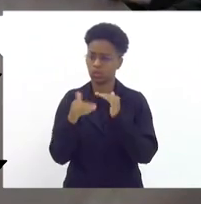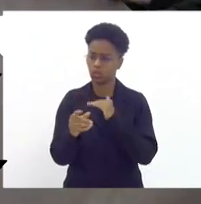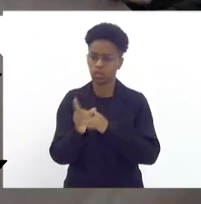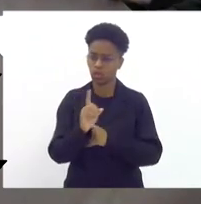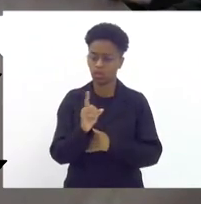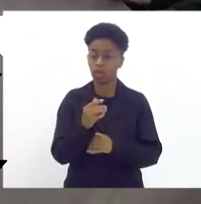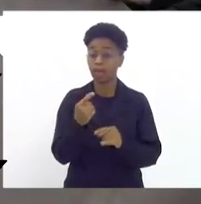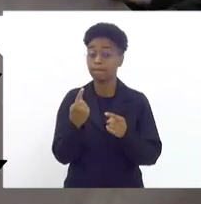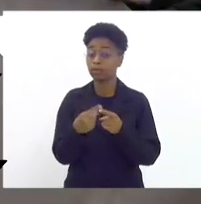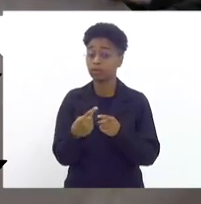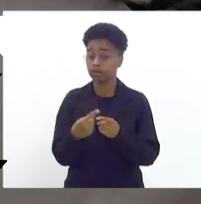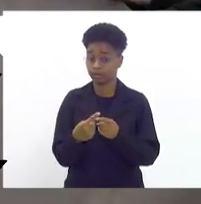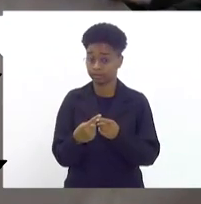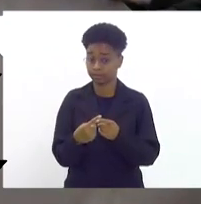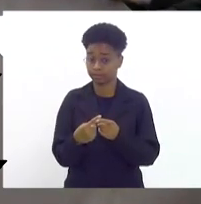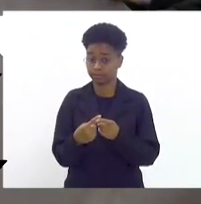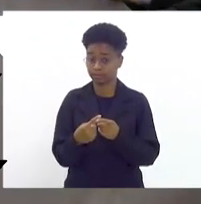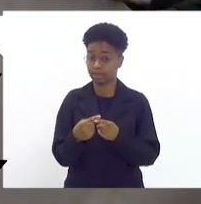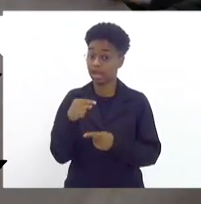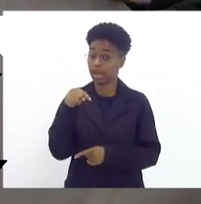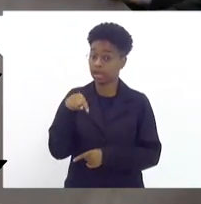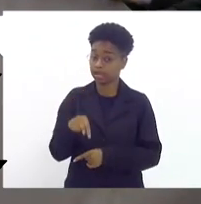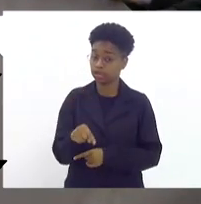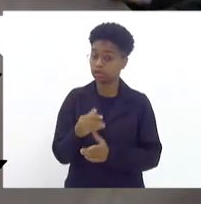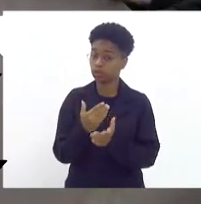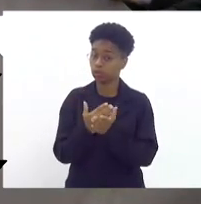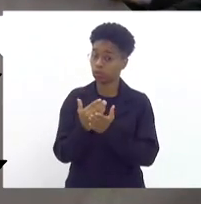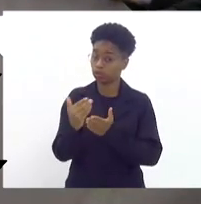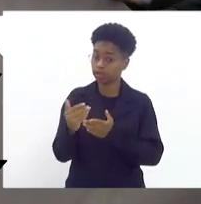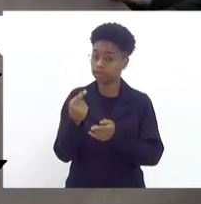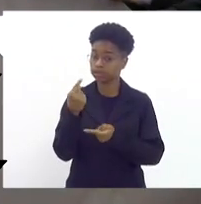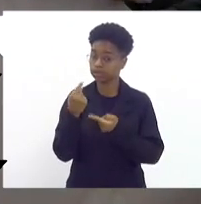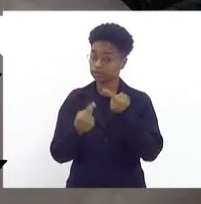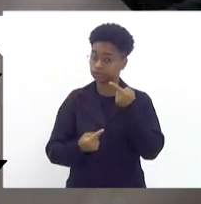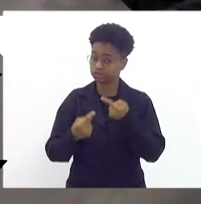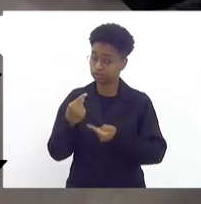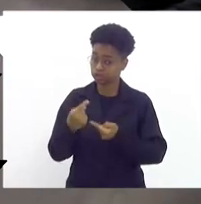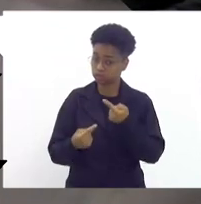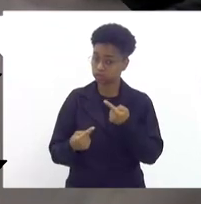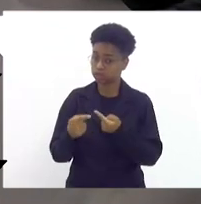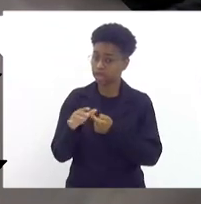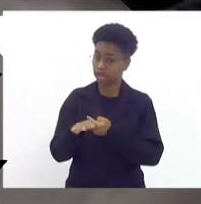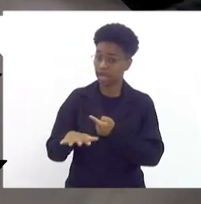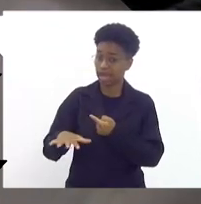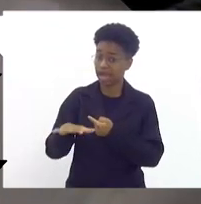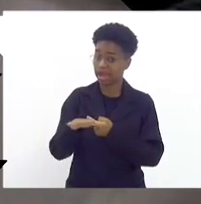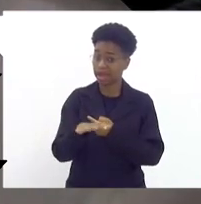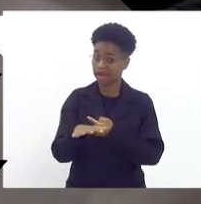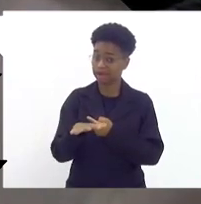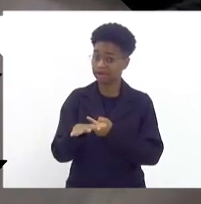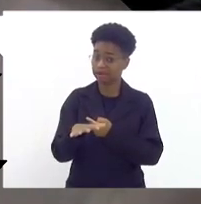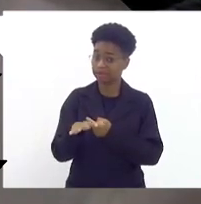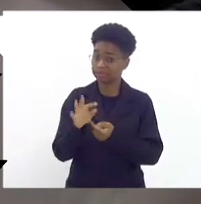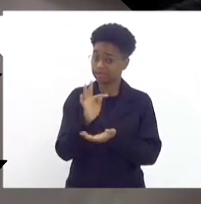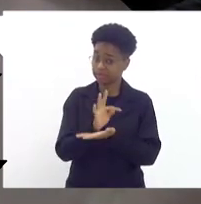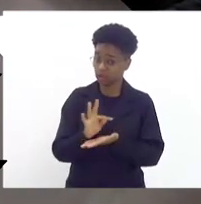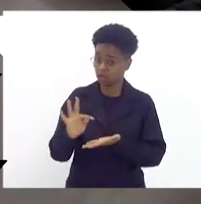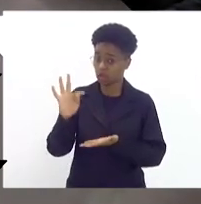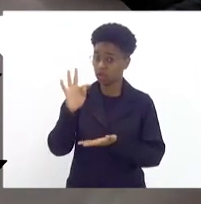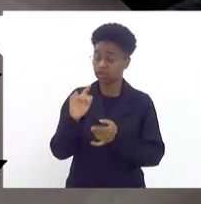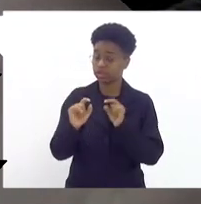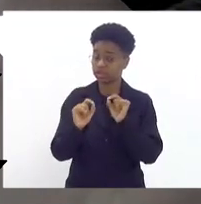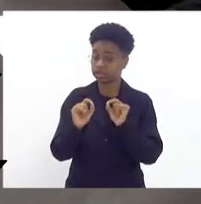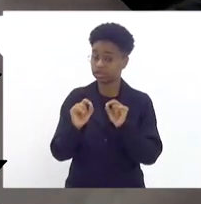quê? Porque aqui a gente começa a adentrar numa esfera, inclusive de natureza teológica, de